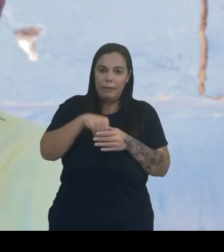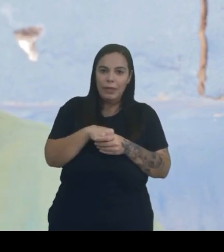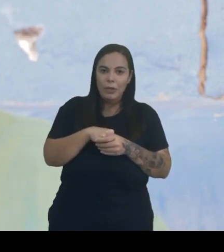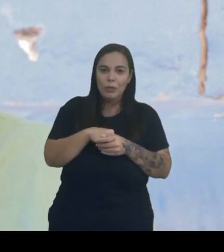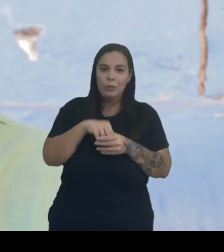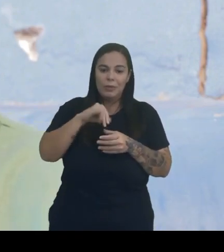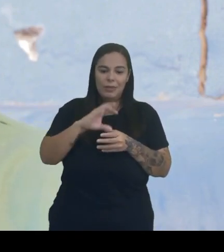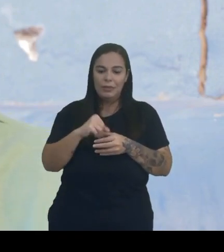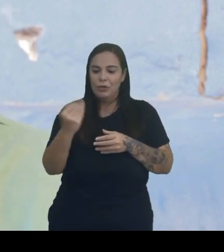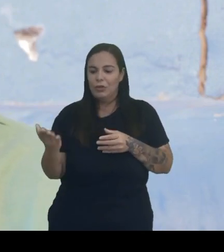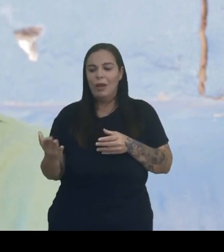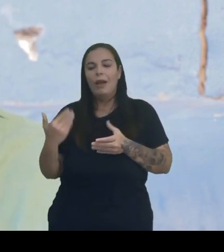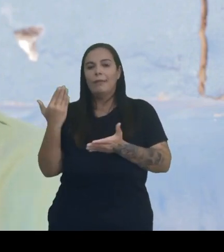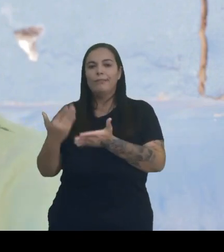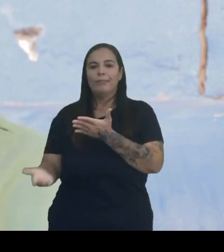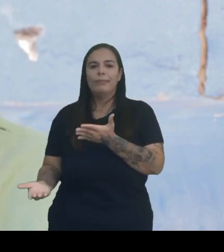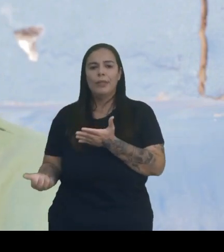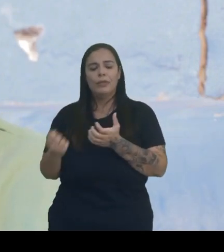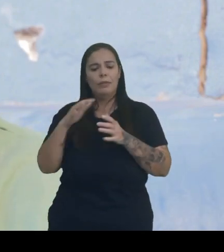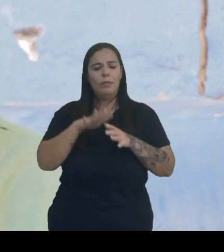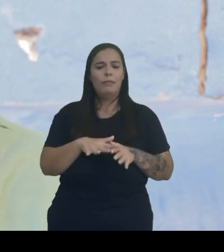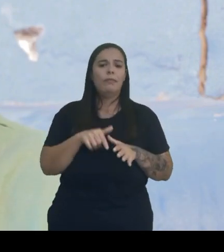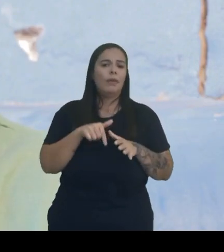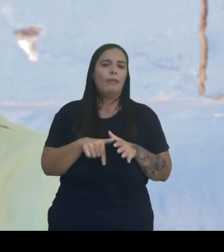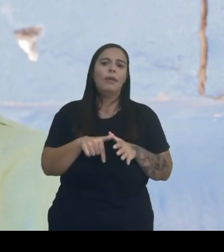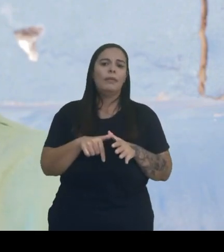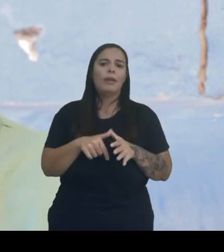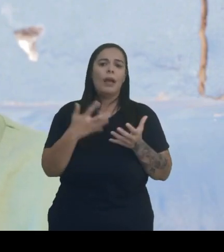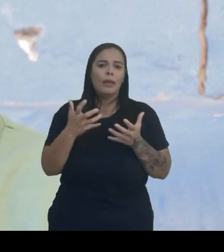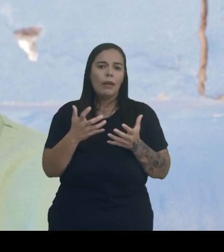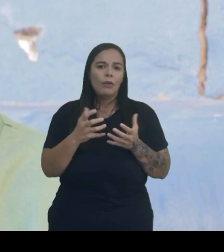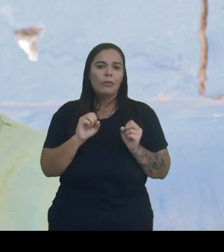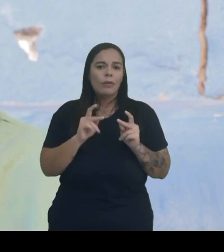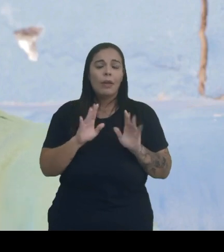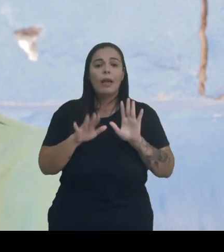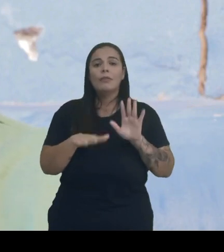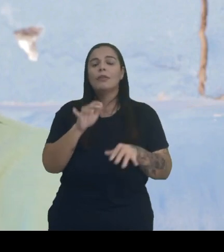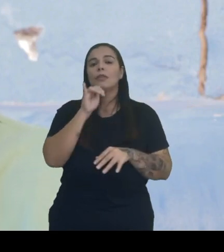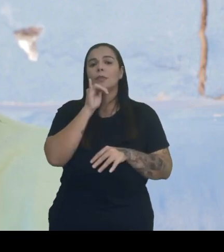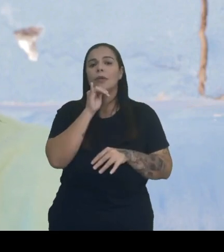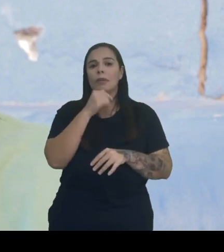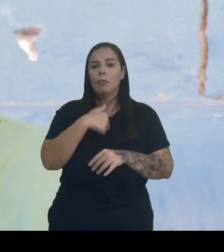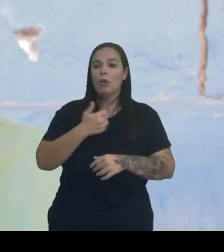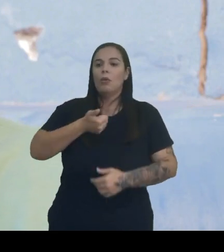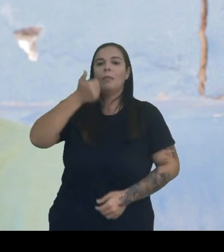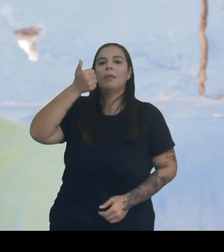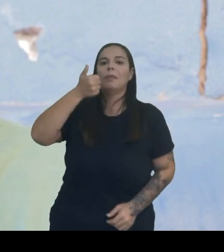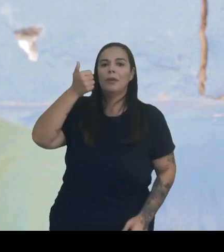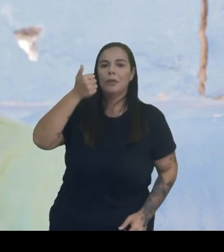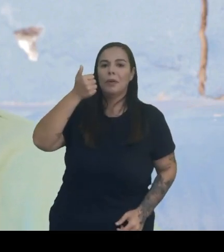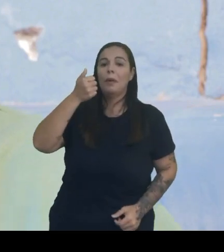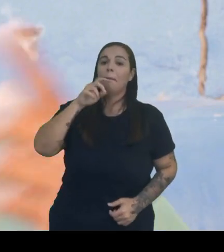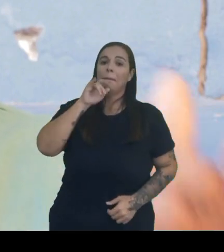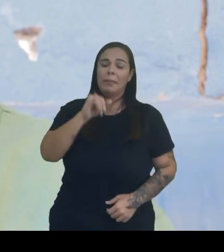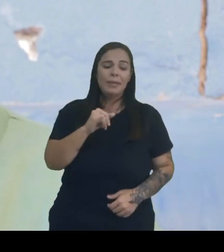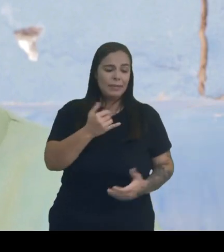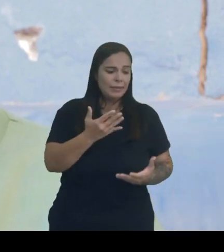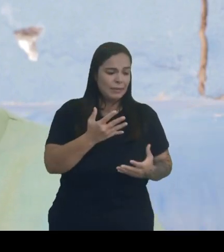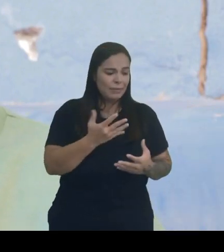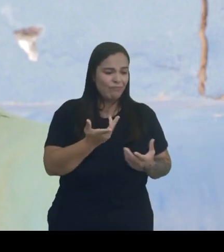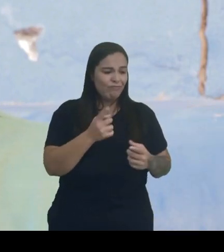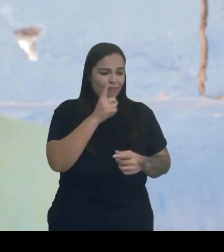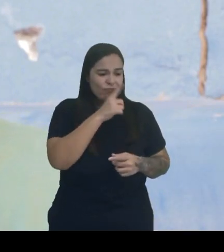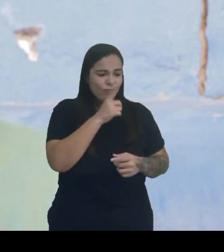ficava ali 2 meses, 3 meses, entendeu? Até eu querer pescar. Porque às vezes, por exemplo, eu sou o primeiro, mas se a lula falhasse, se você fosse o